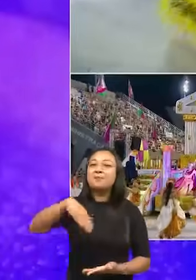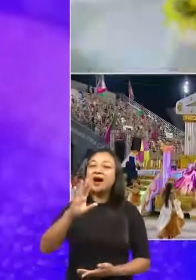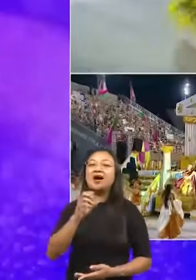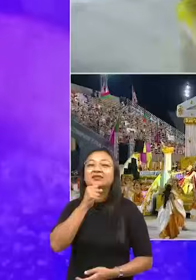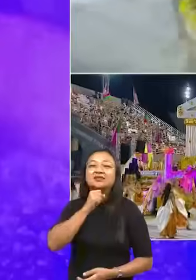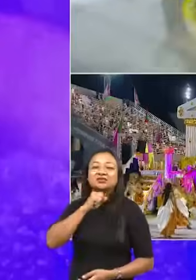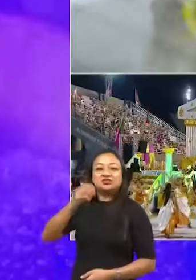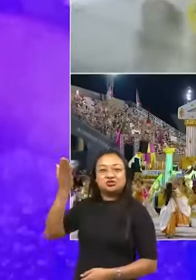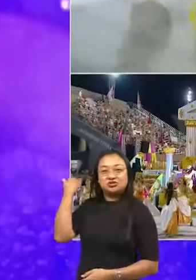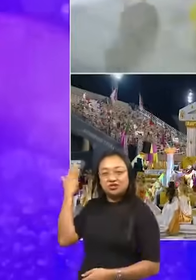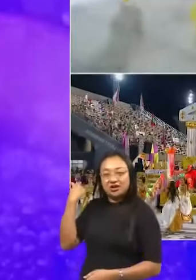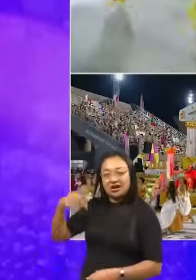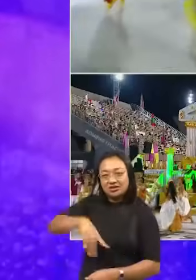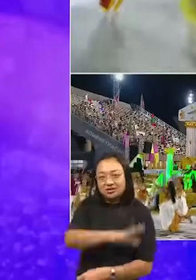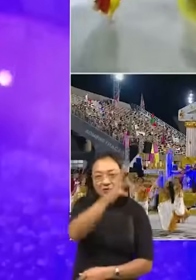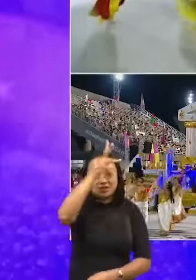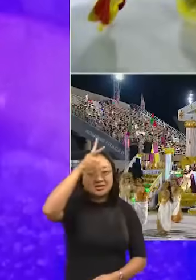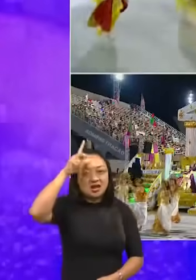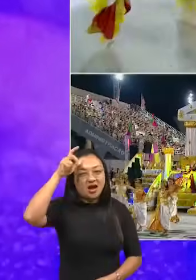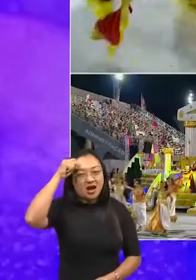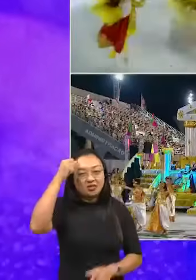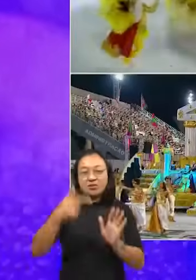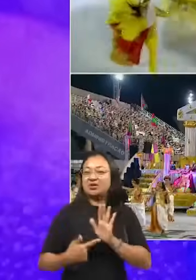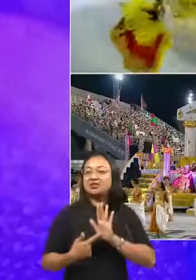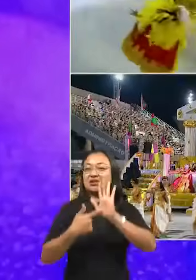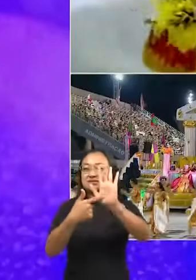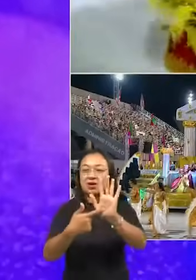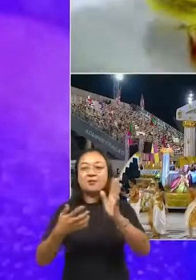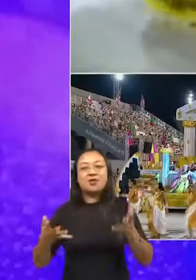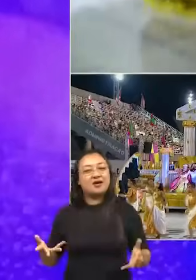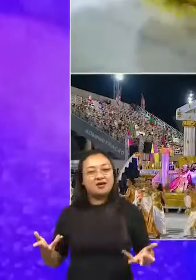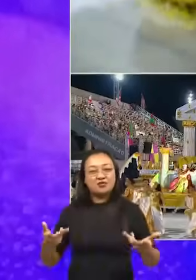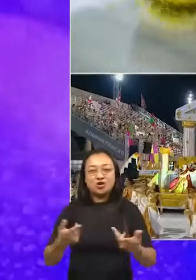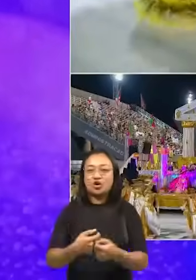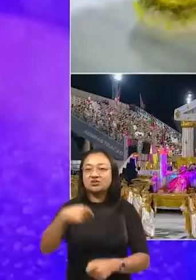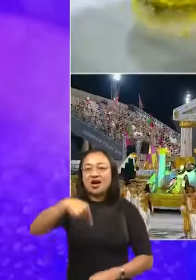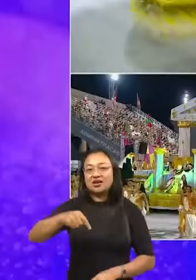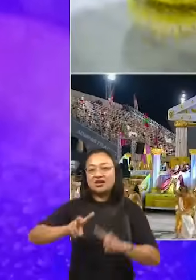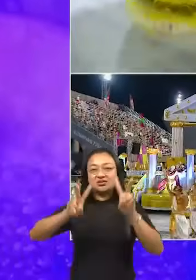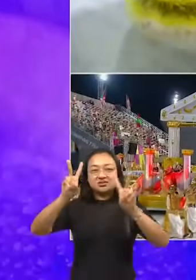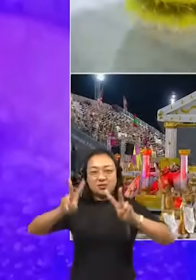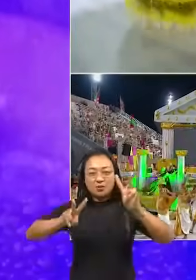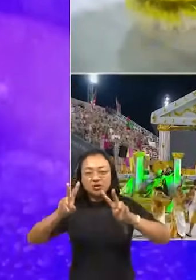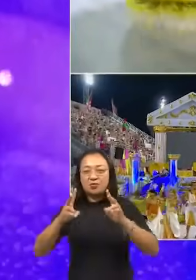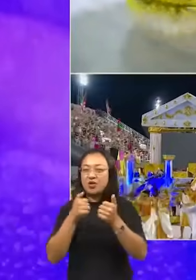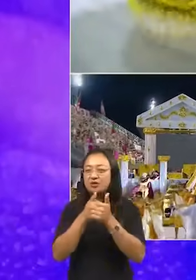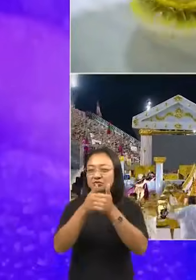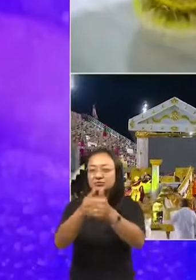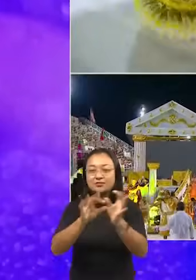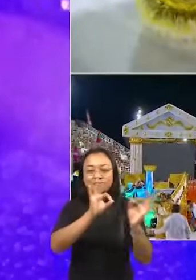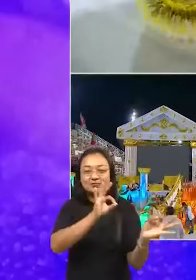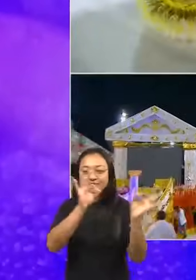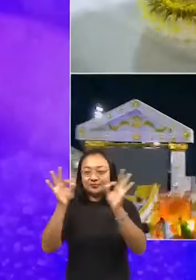Manaus, fazendo esse espetáculo para você, direto do Sambódromo. Vamos acompanhar.